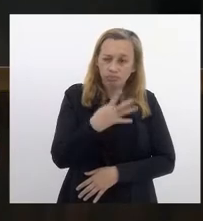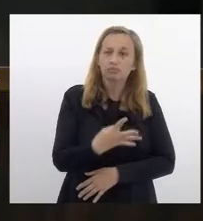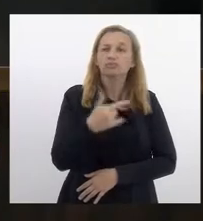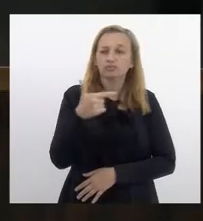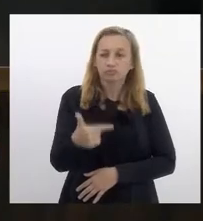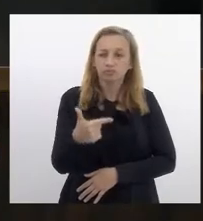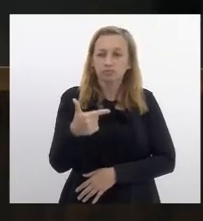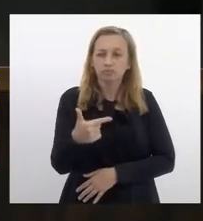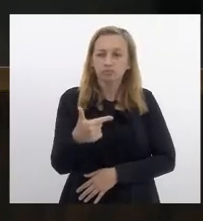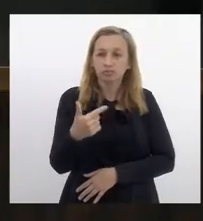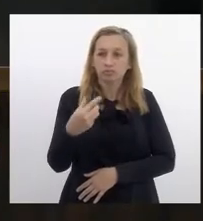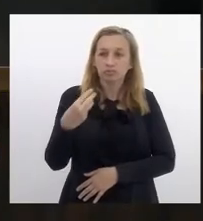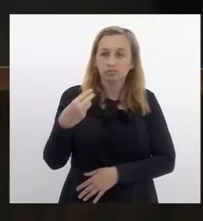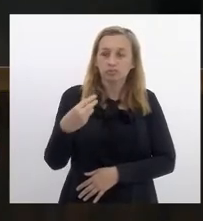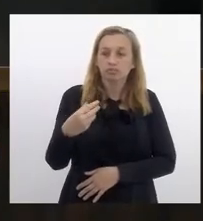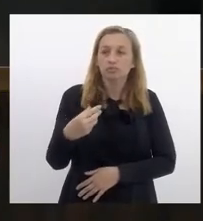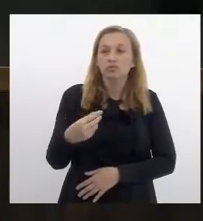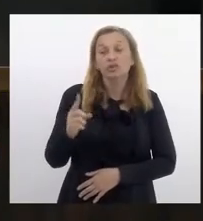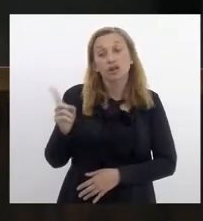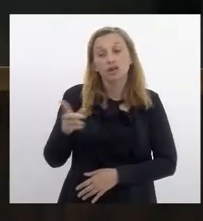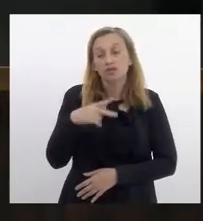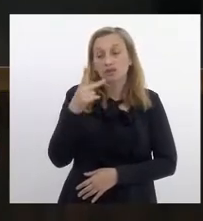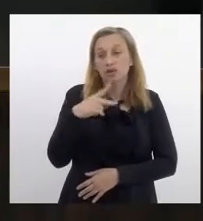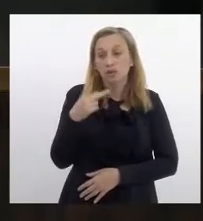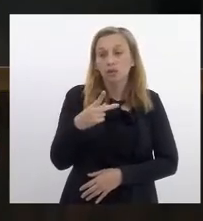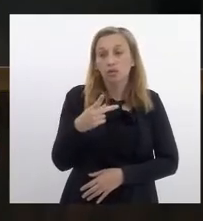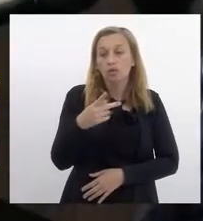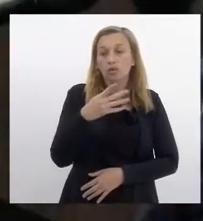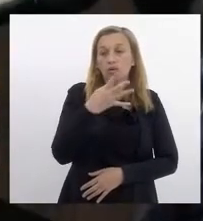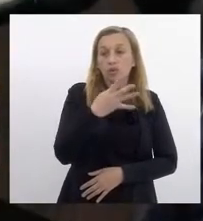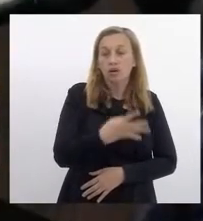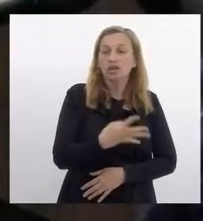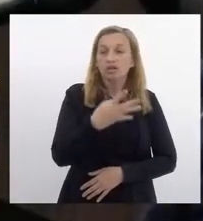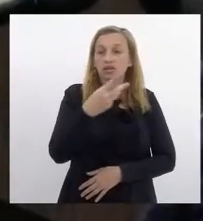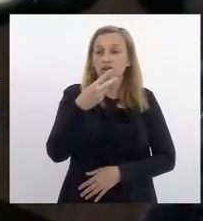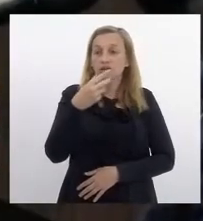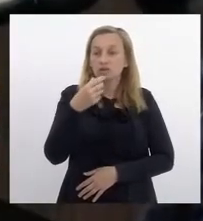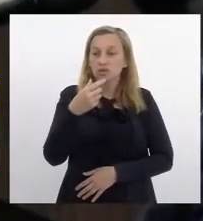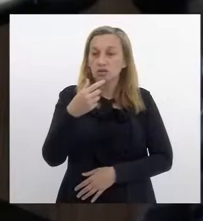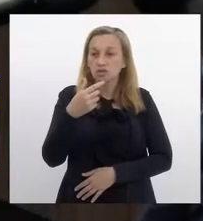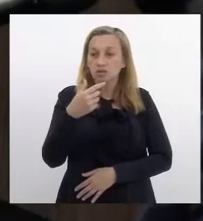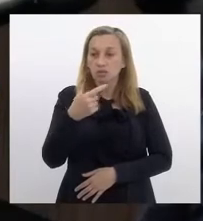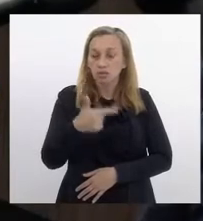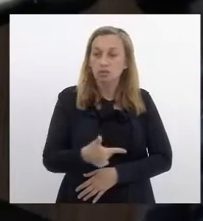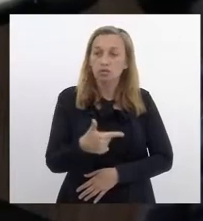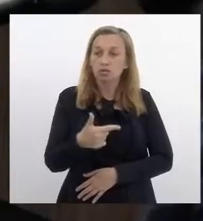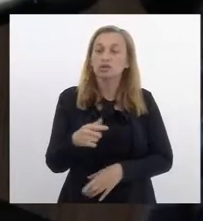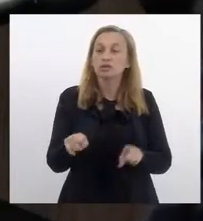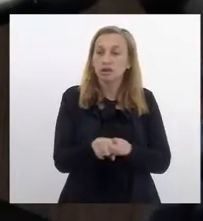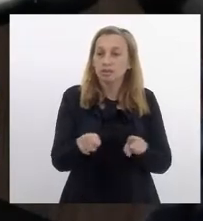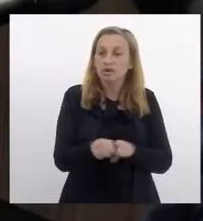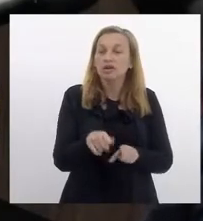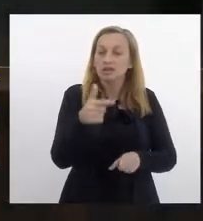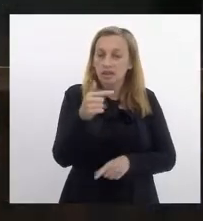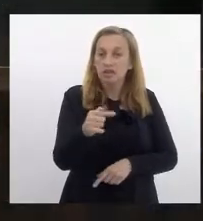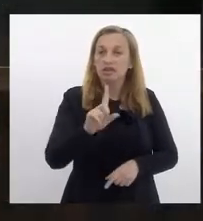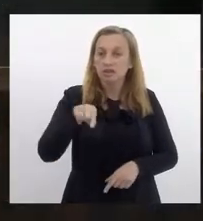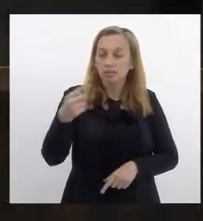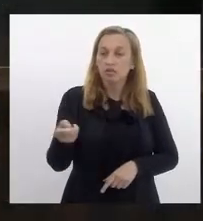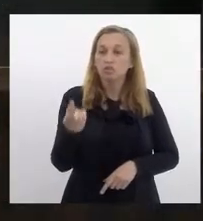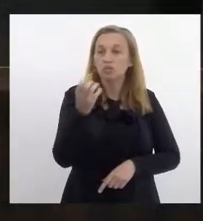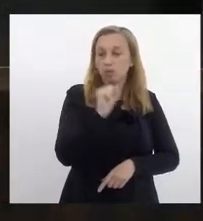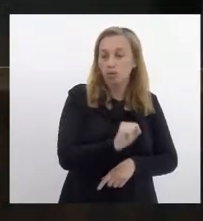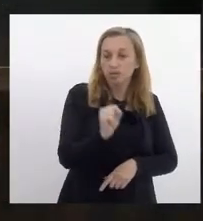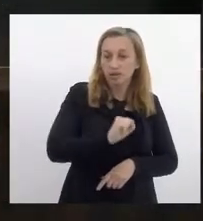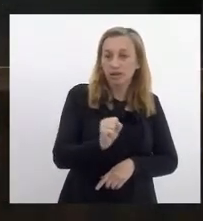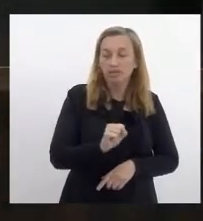42 terceiro, ele já falou do 42 terceiro e oitavo. Sétimo, não, a sétimo sua... Sétimo e oitavo. A sua é dos dois, do então, terceiro e do sétimo. Então, mas não,